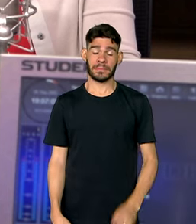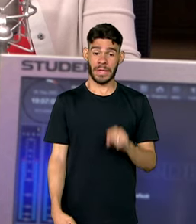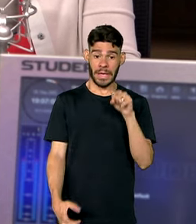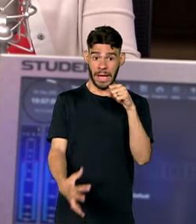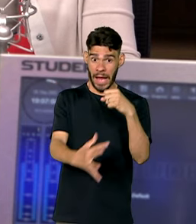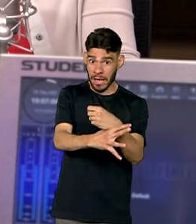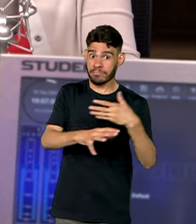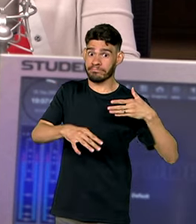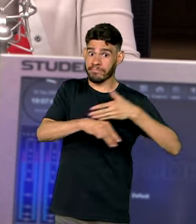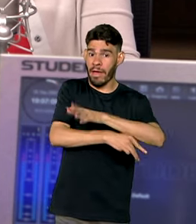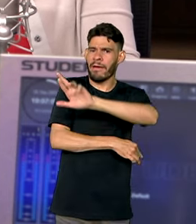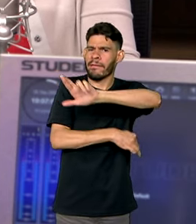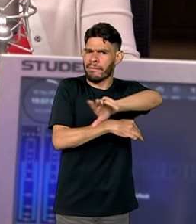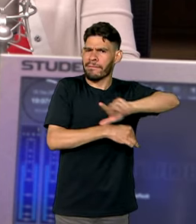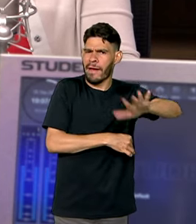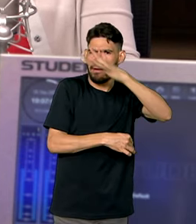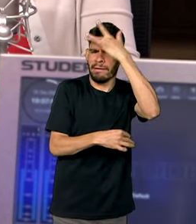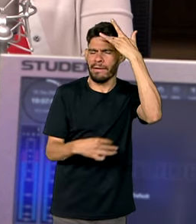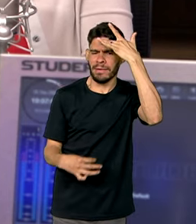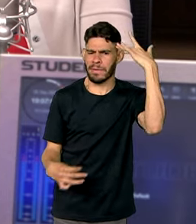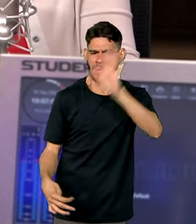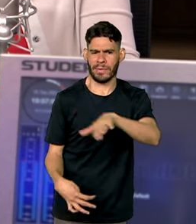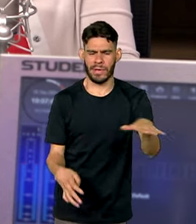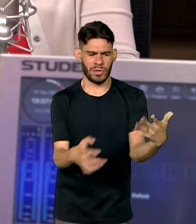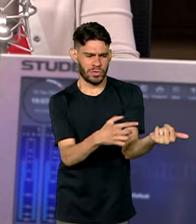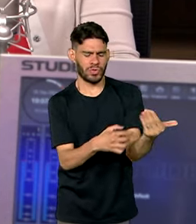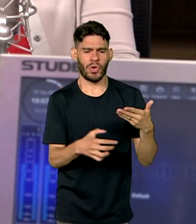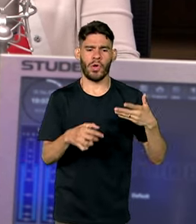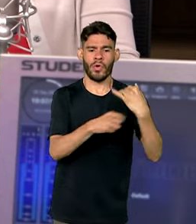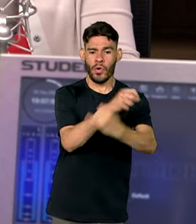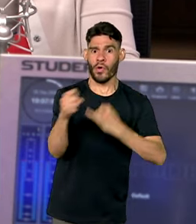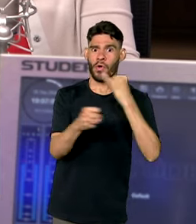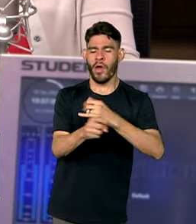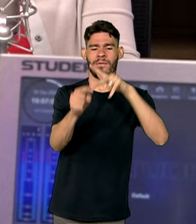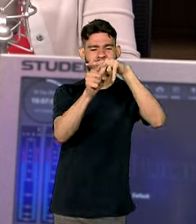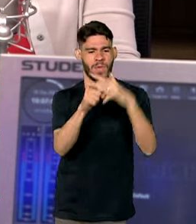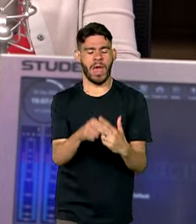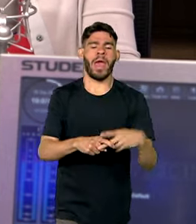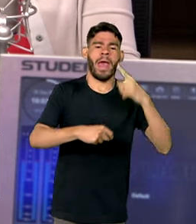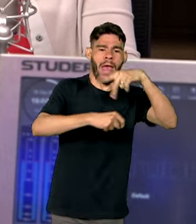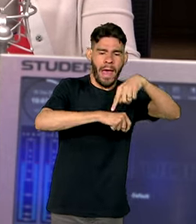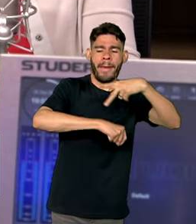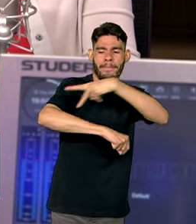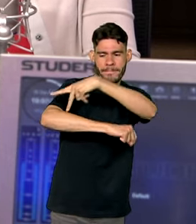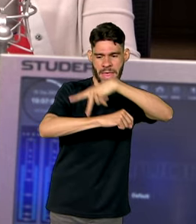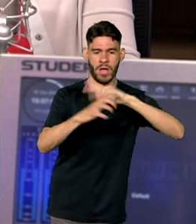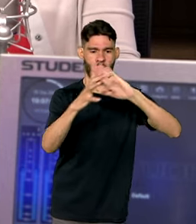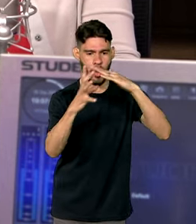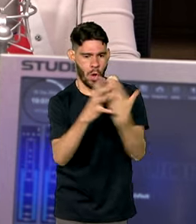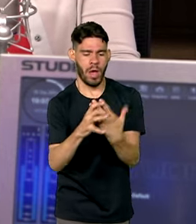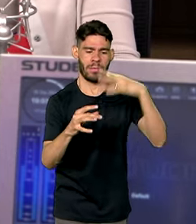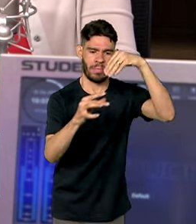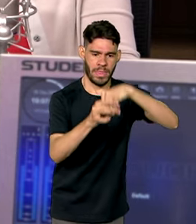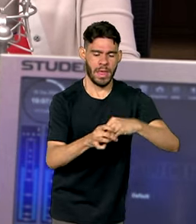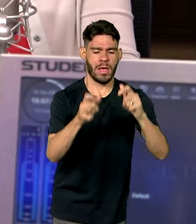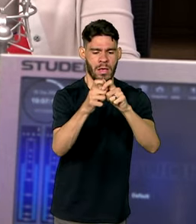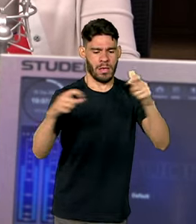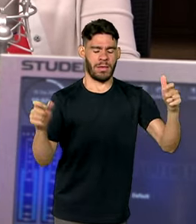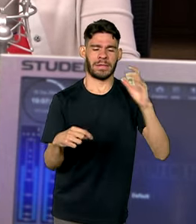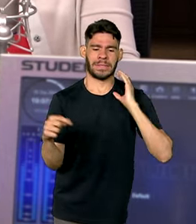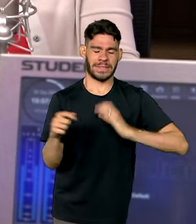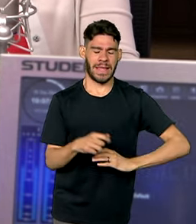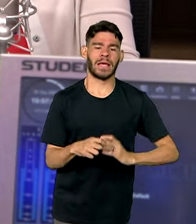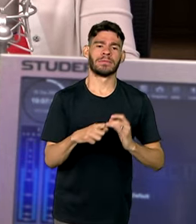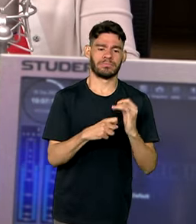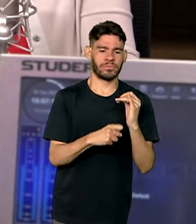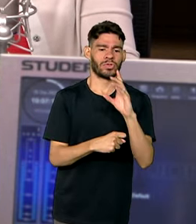garantir o acesso de milhares de crianças e jovens à internet como ferramenta pedagógica dentro das escolas ampliando a cidadania